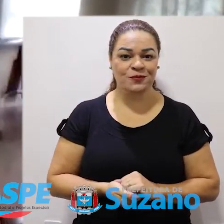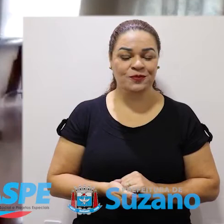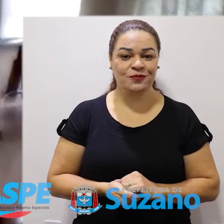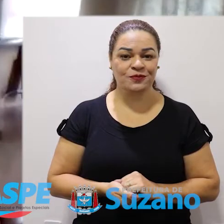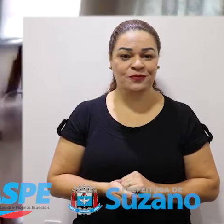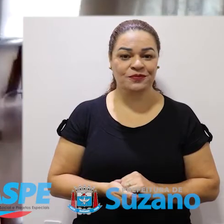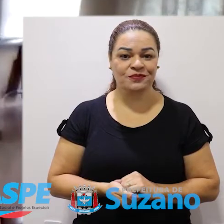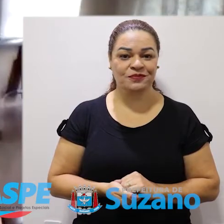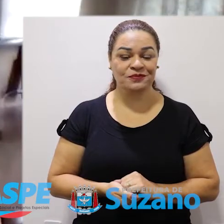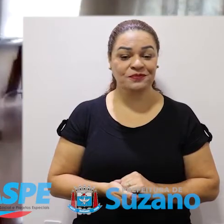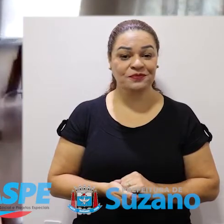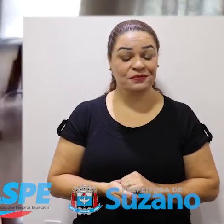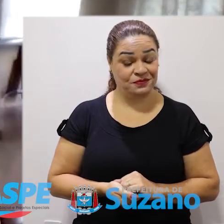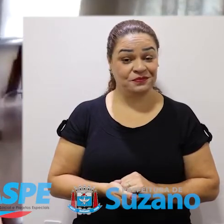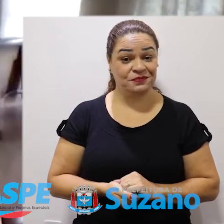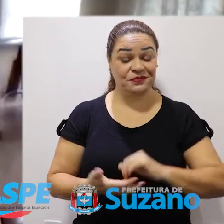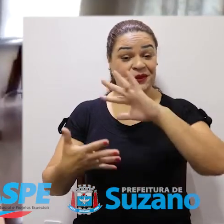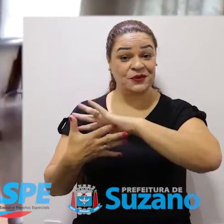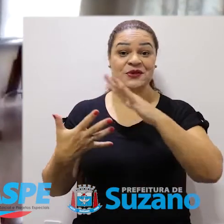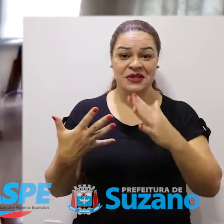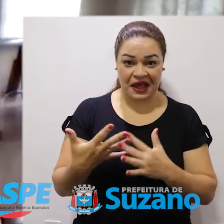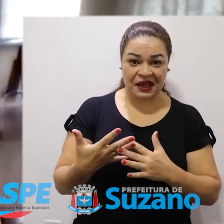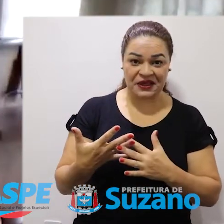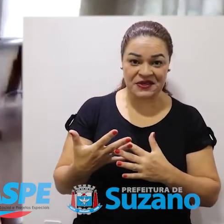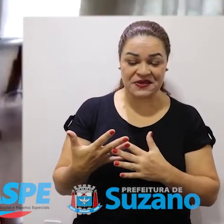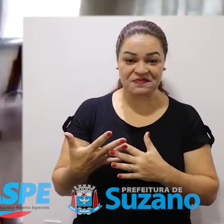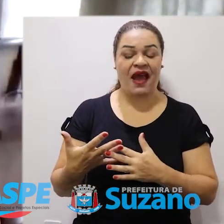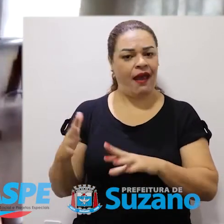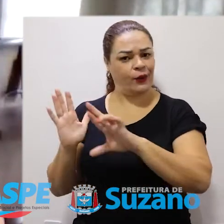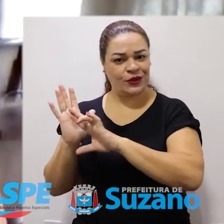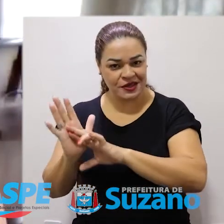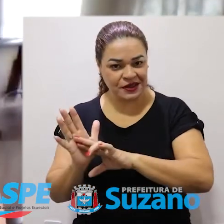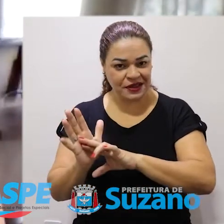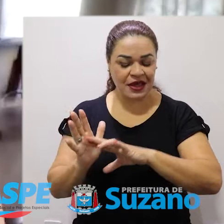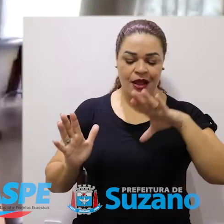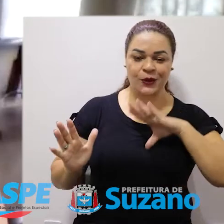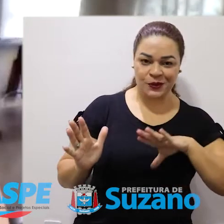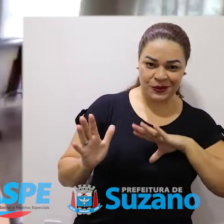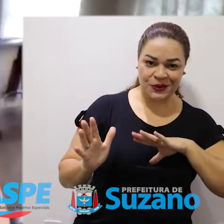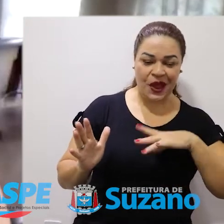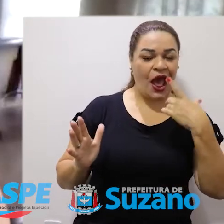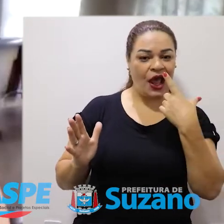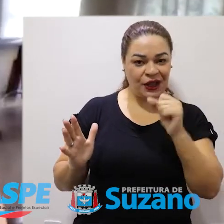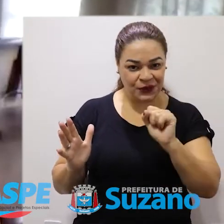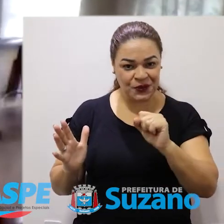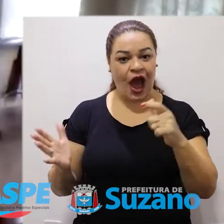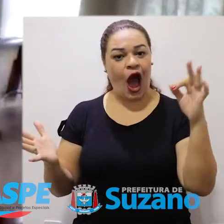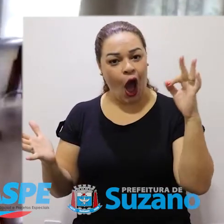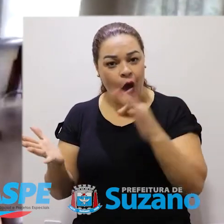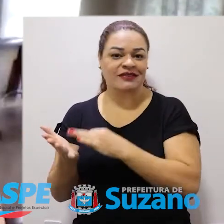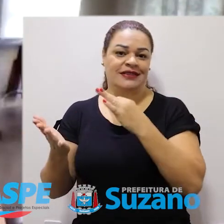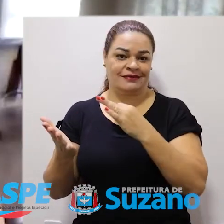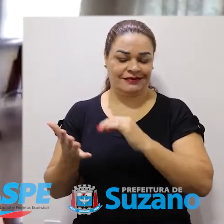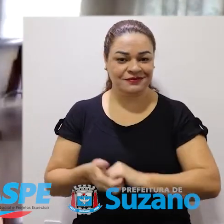Mas a língua de sinais é uma língua reconhecida e a língua portuguesa é uma língua oficial. Então, é errado a